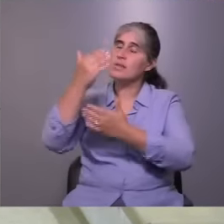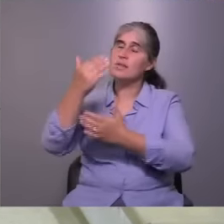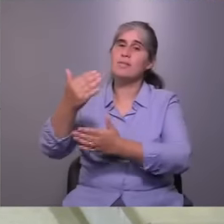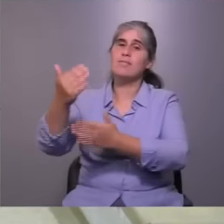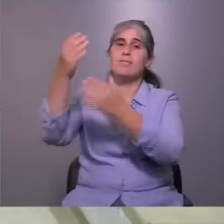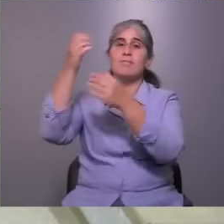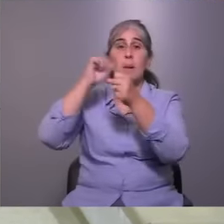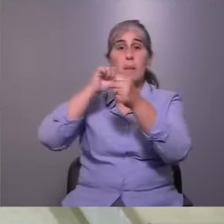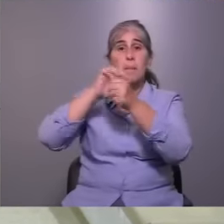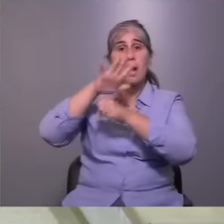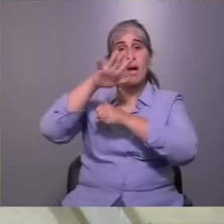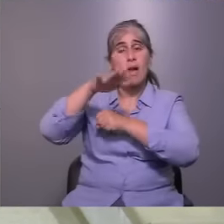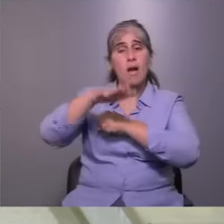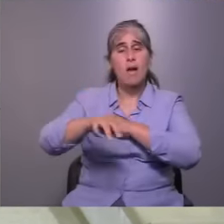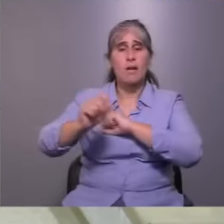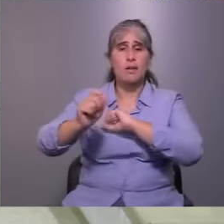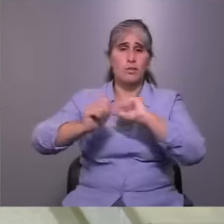Salve,